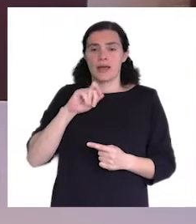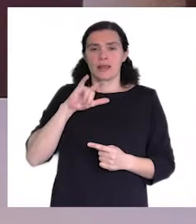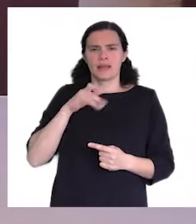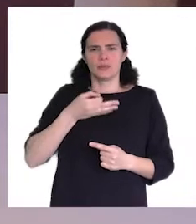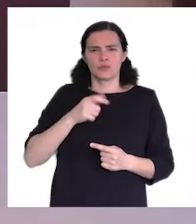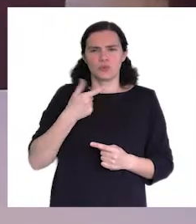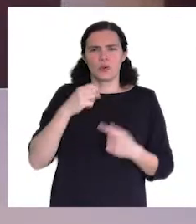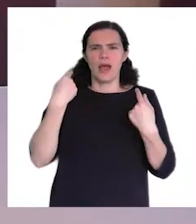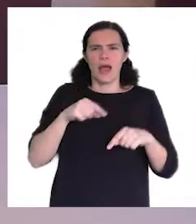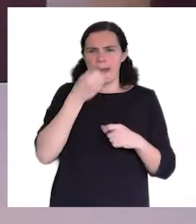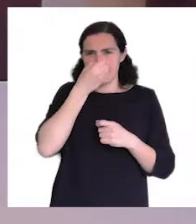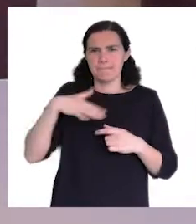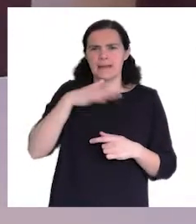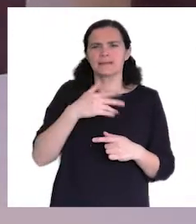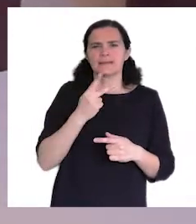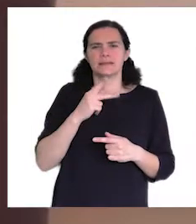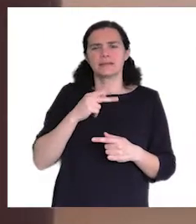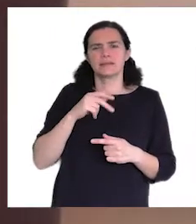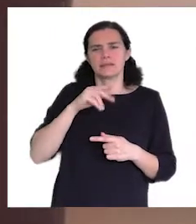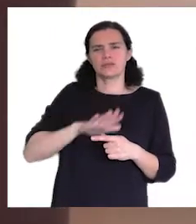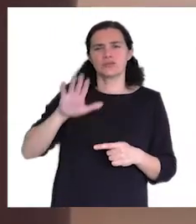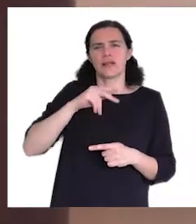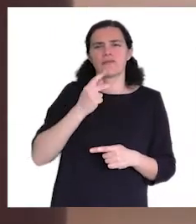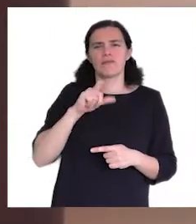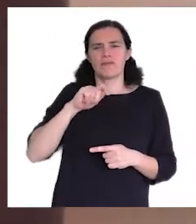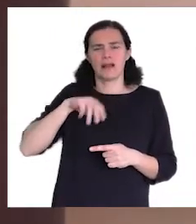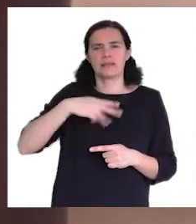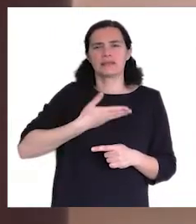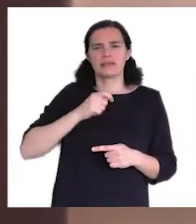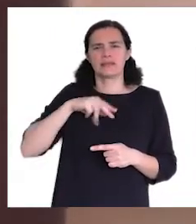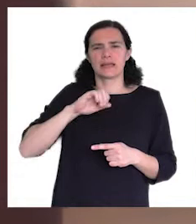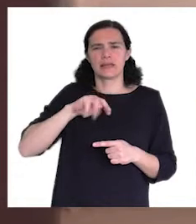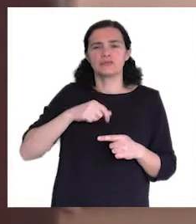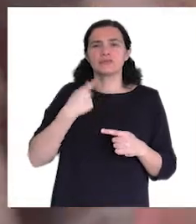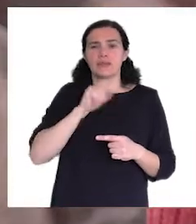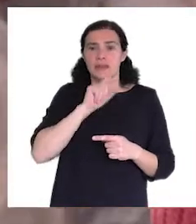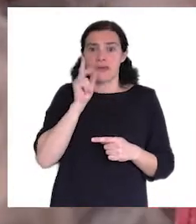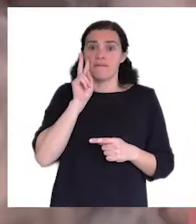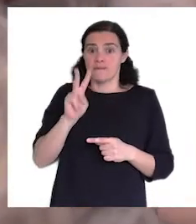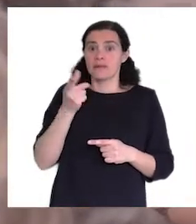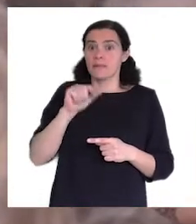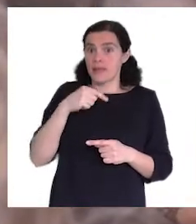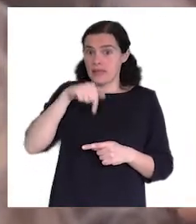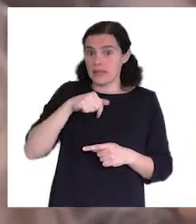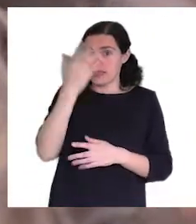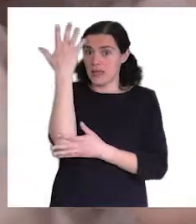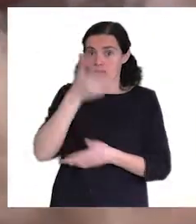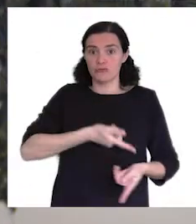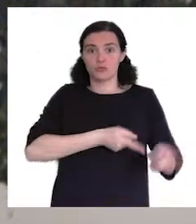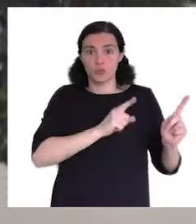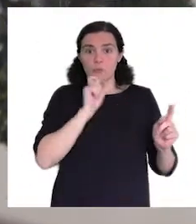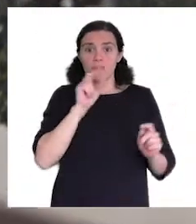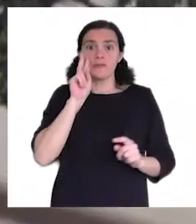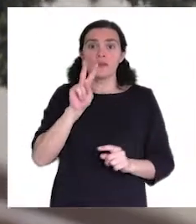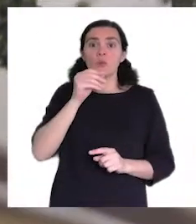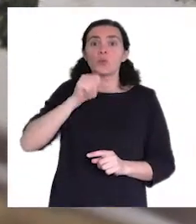se encontra na Mata Nacional de Valdecanas. Temos também, e podemos observar aqui, a oliveira, que podemos encontrar em Abrantes,